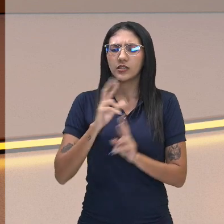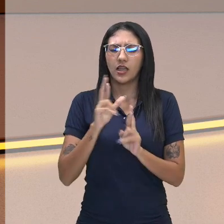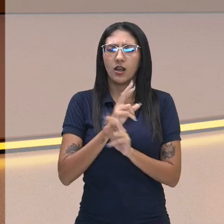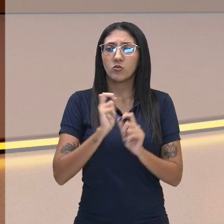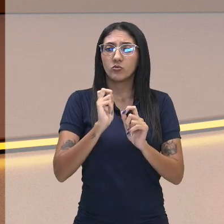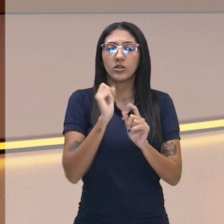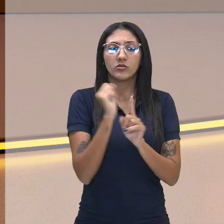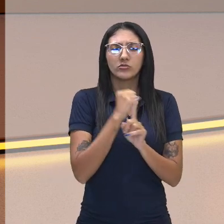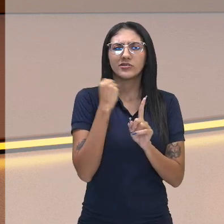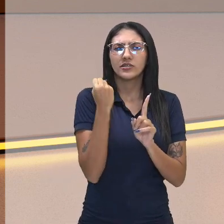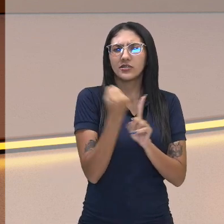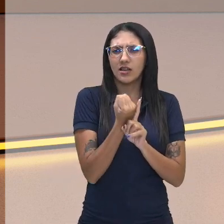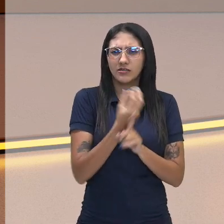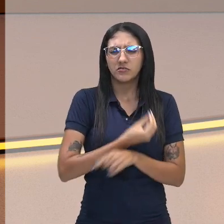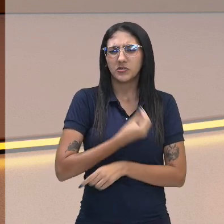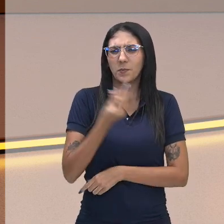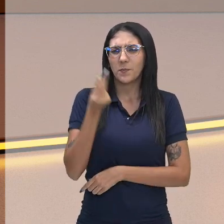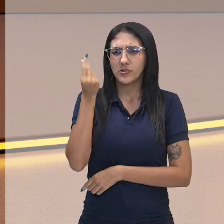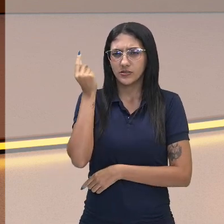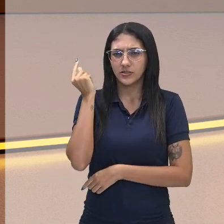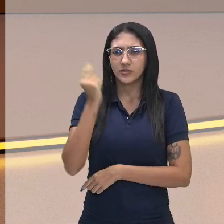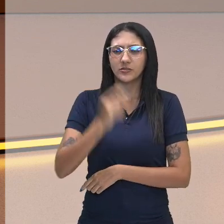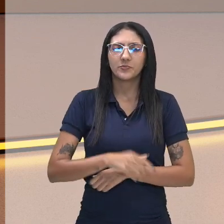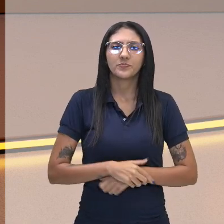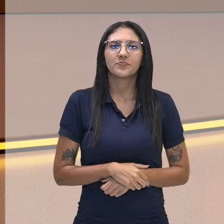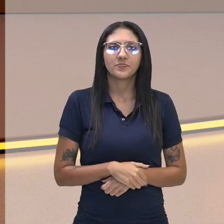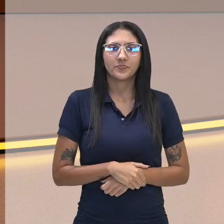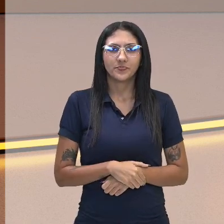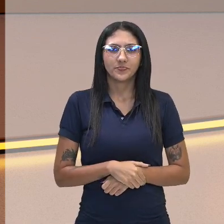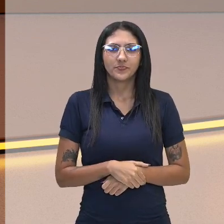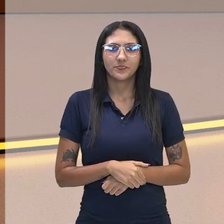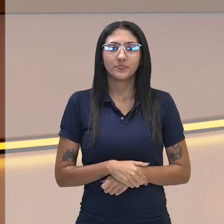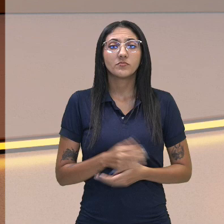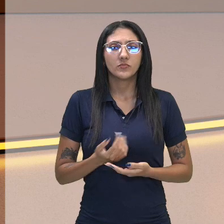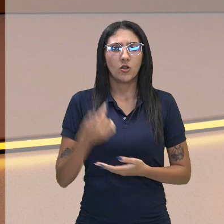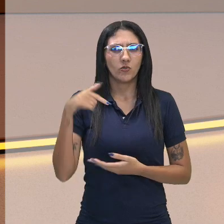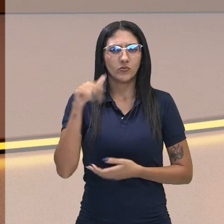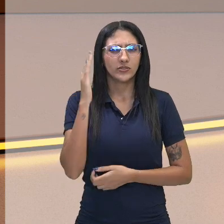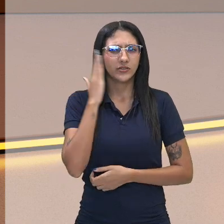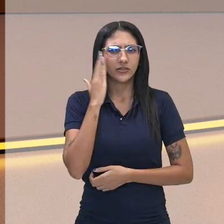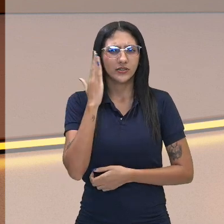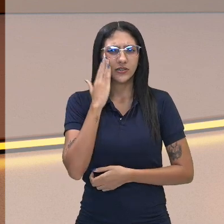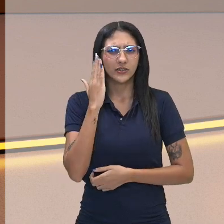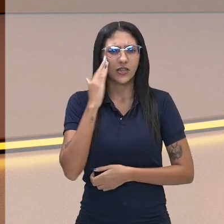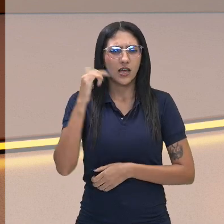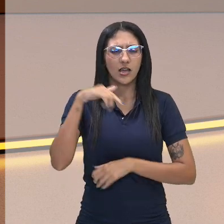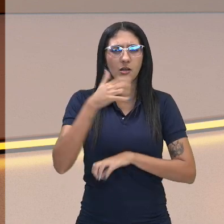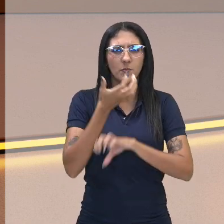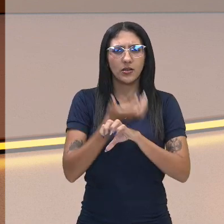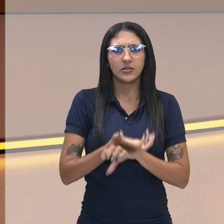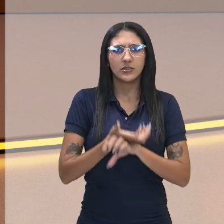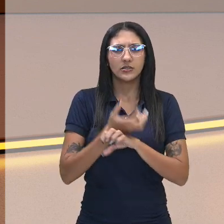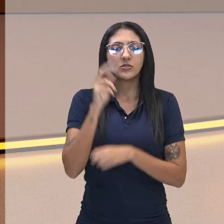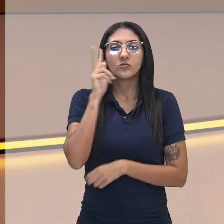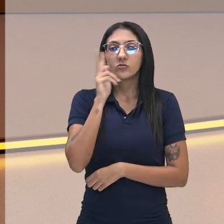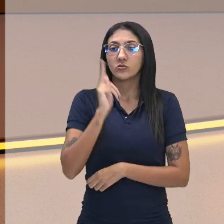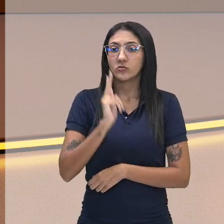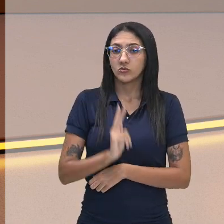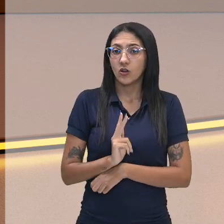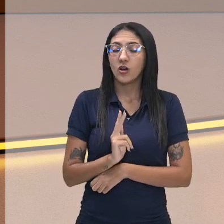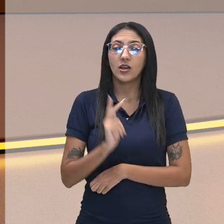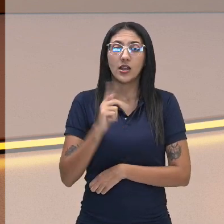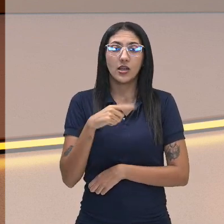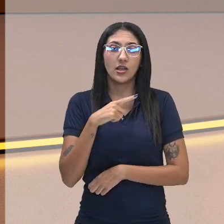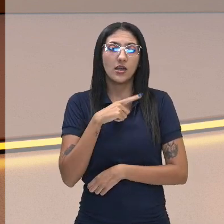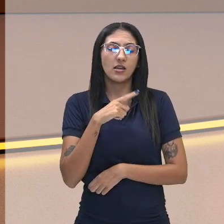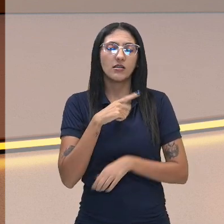sociedades antigas. Você sabe muito bem que o nosso componente, o componente de História, ele está